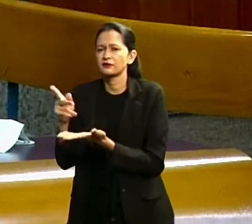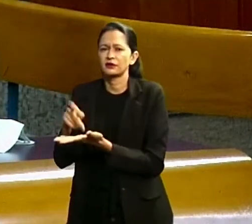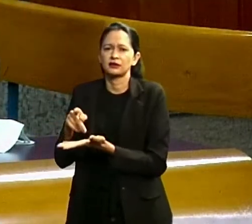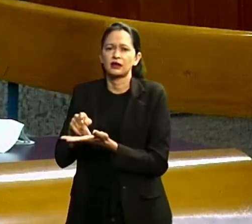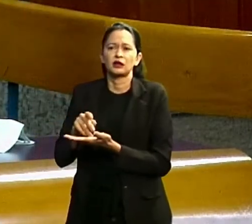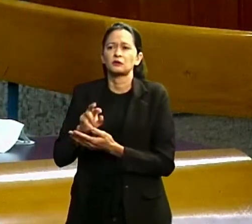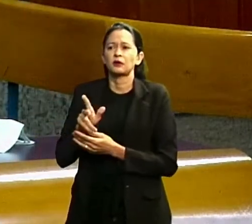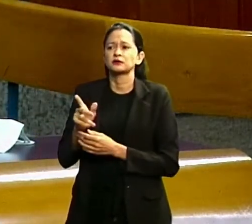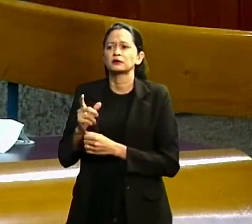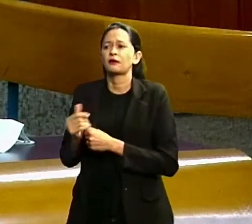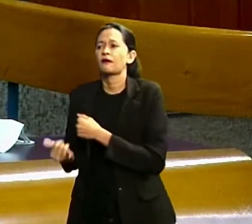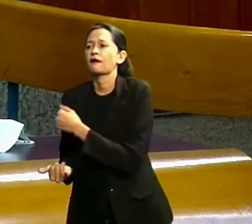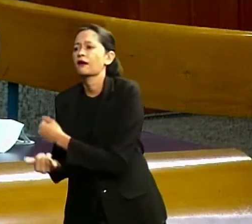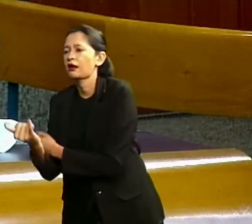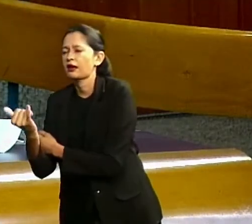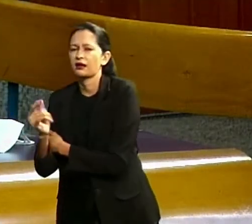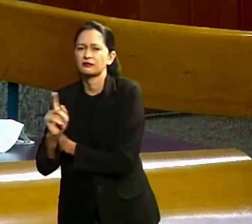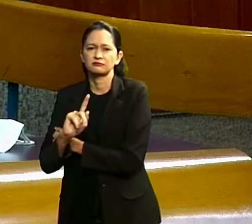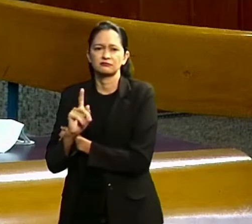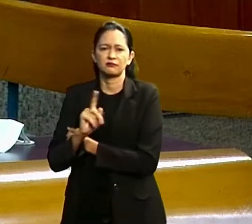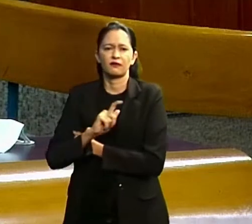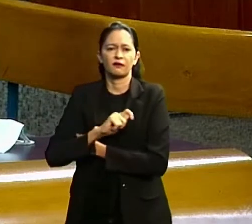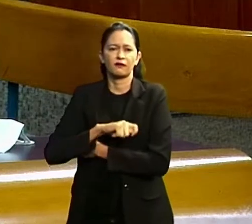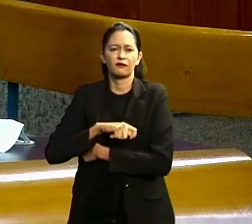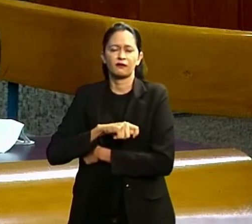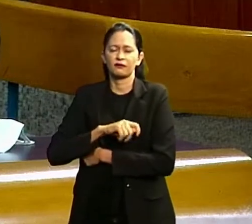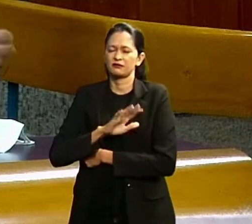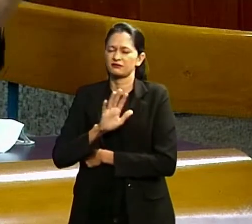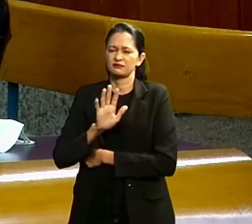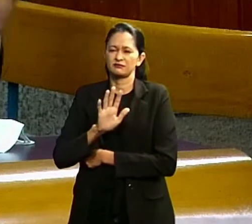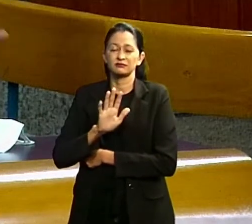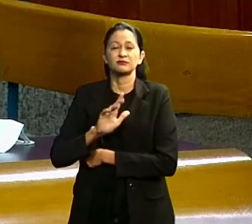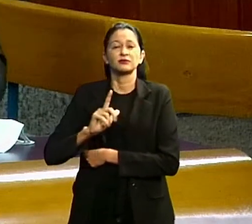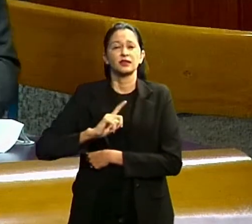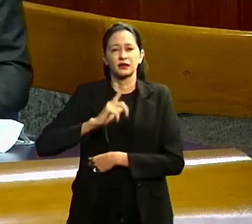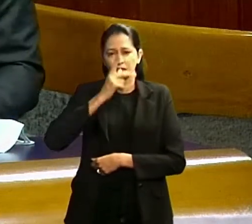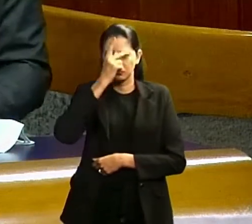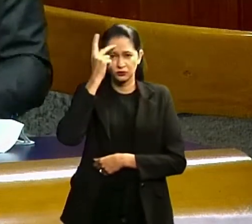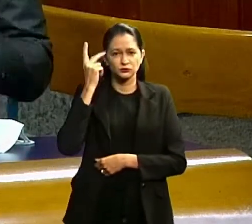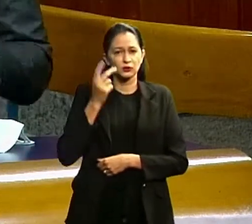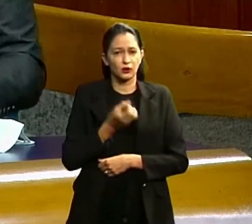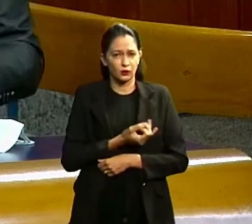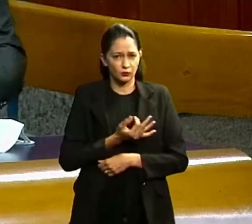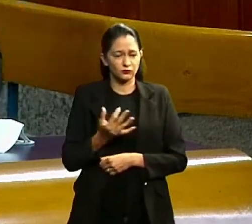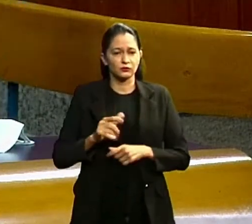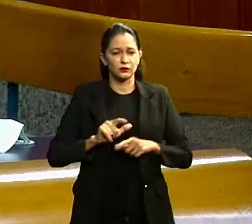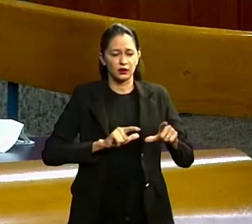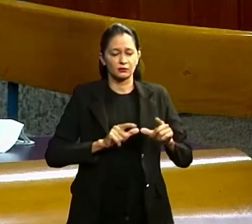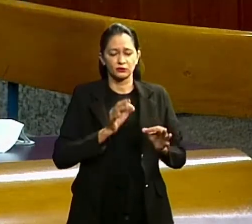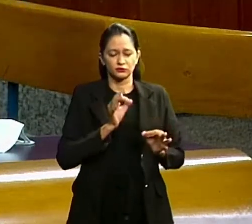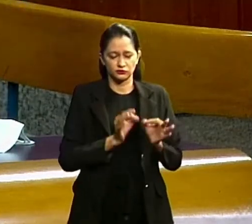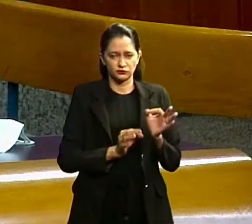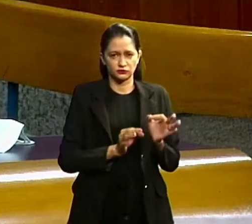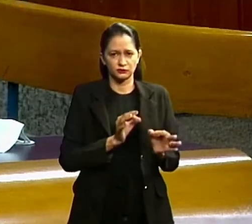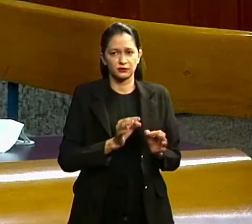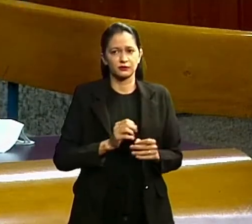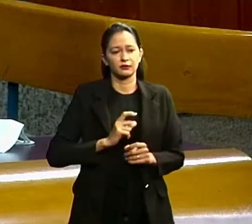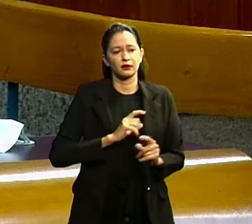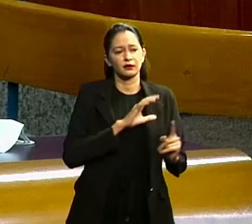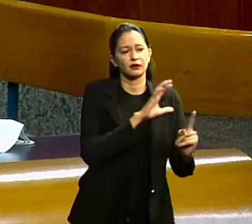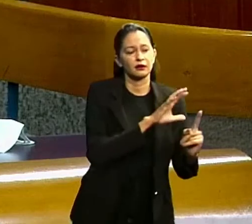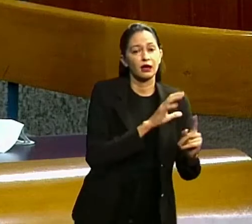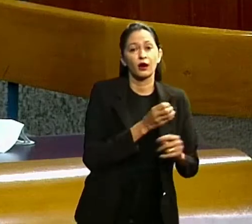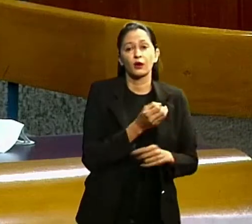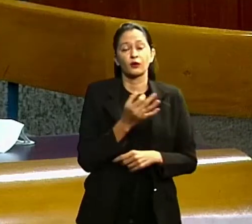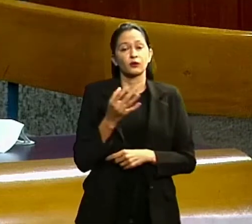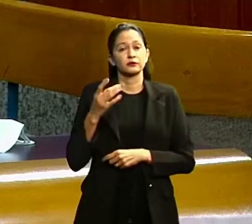pare de enganar o povo, para de ser covarde. Tem membro até do judiciário interferindo nisso. Tem deputado